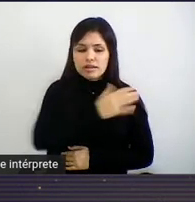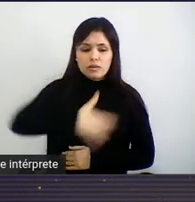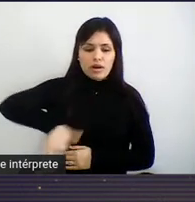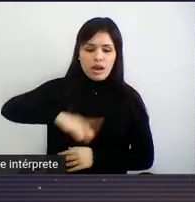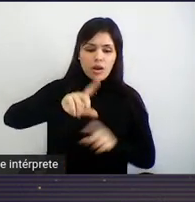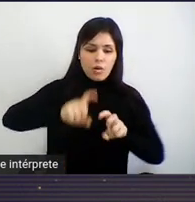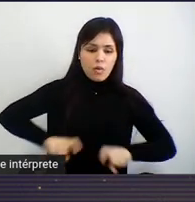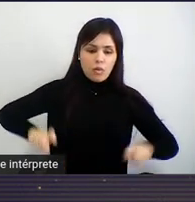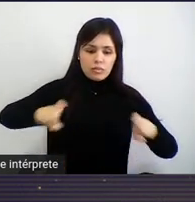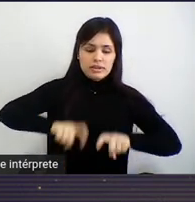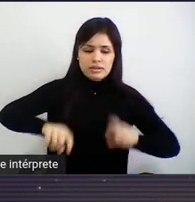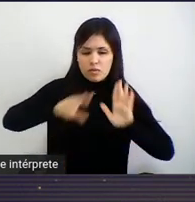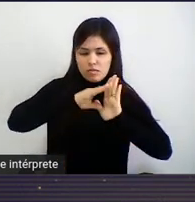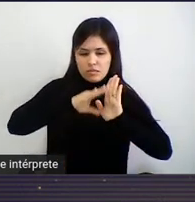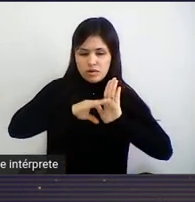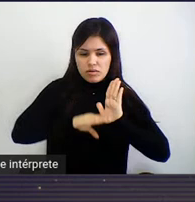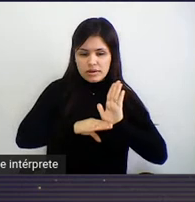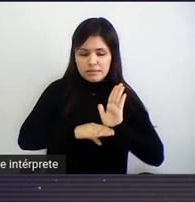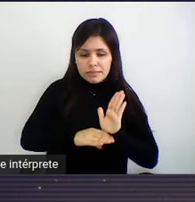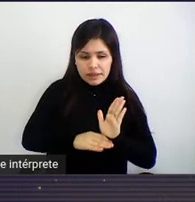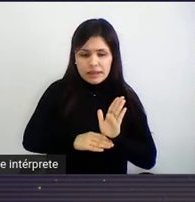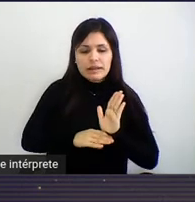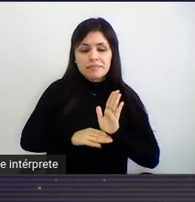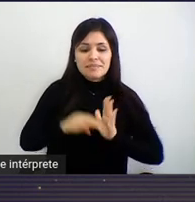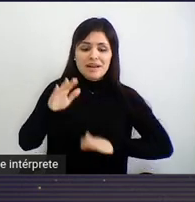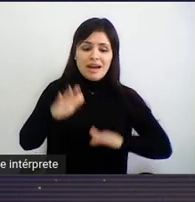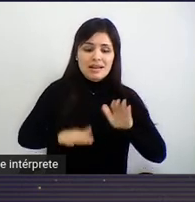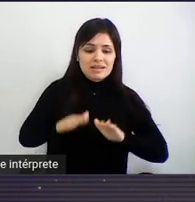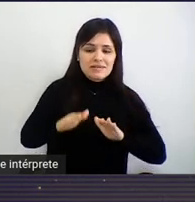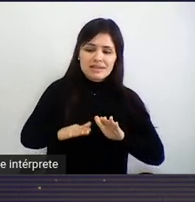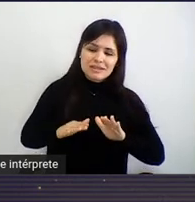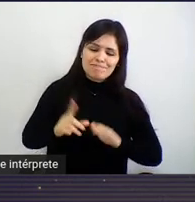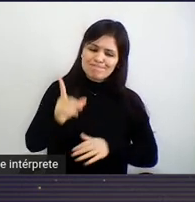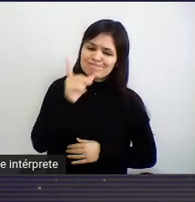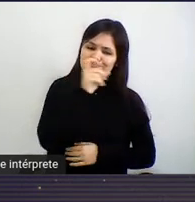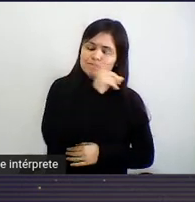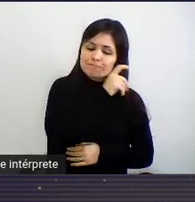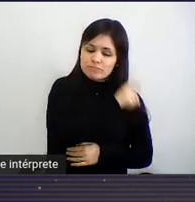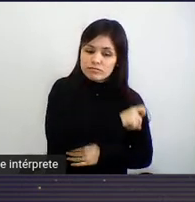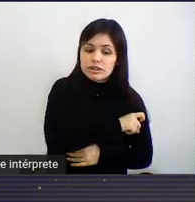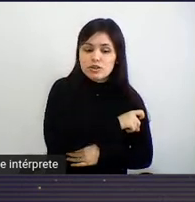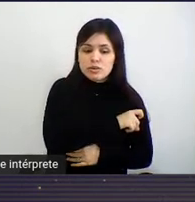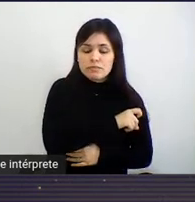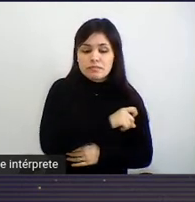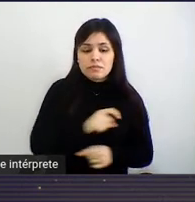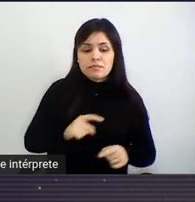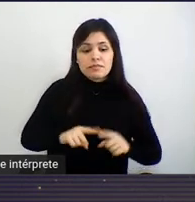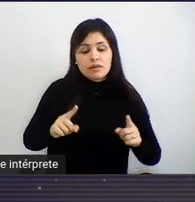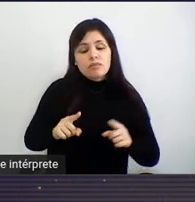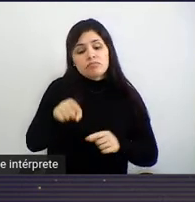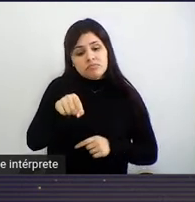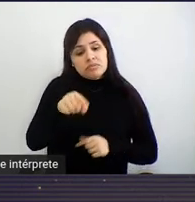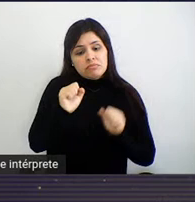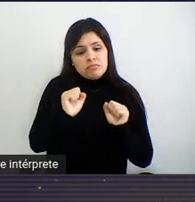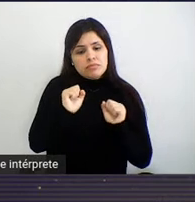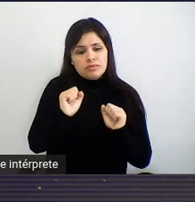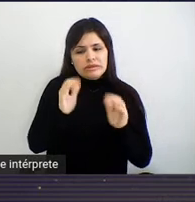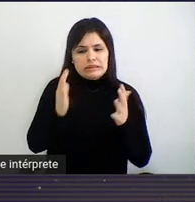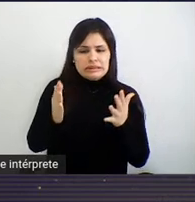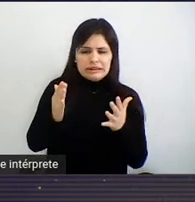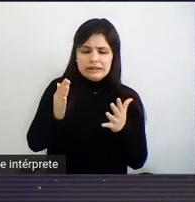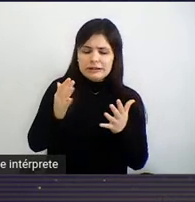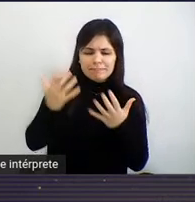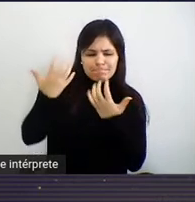e programar, às vezes não é fácil. Então, você pode ficar preso em alguma coisa, não entender algum